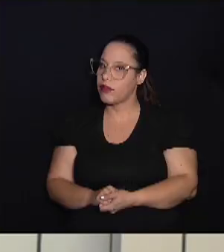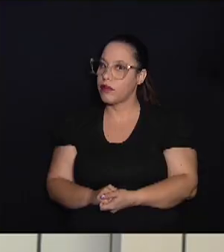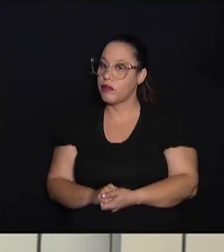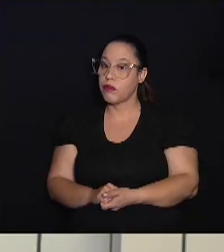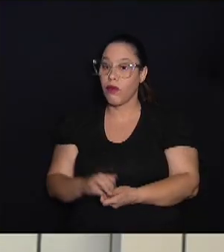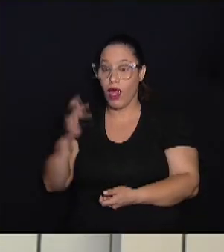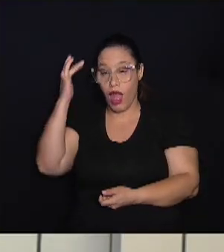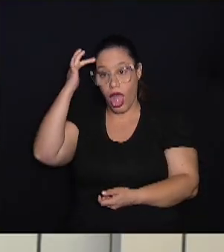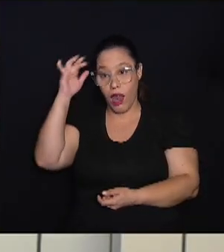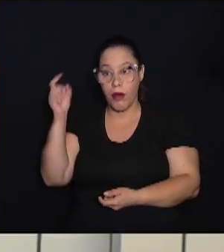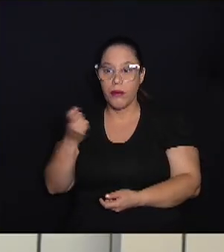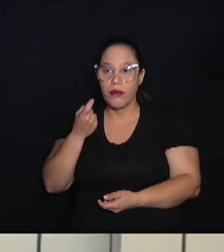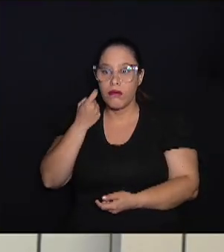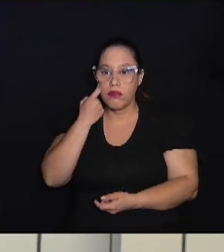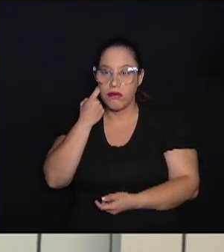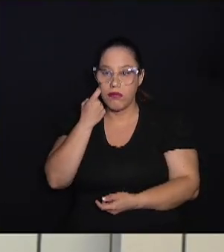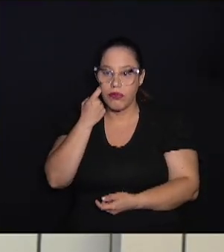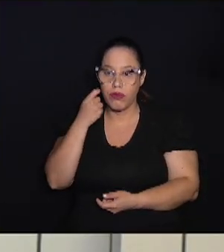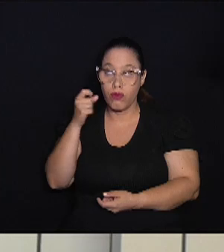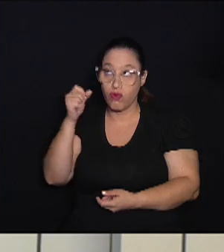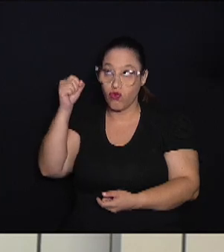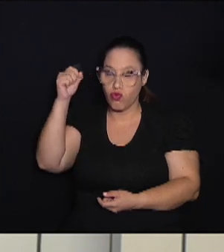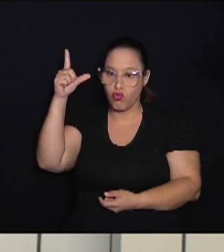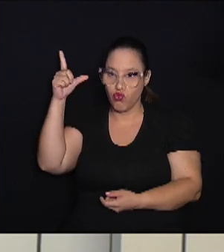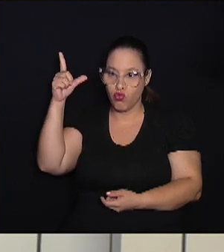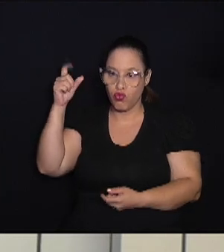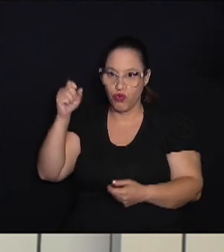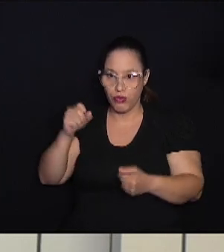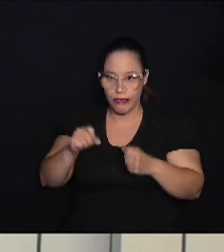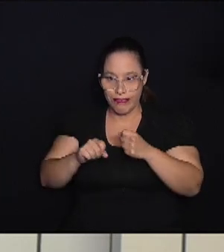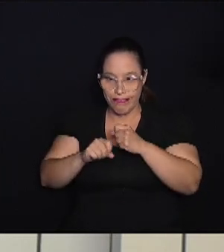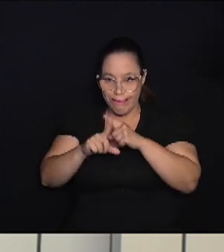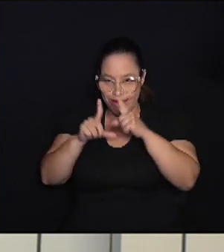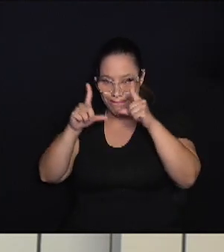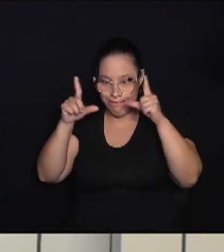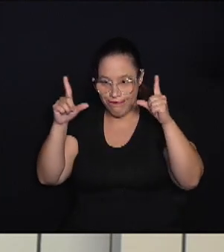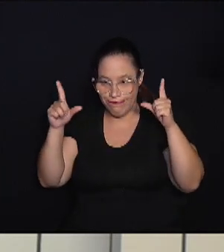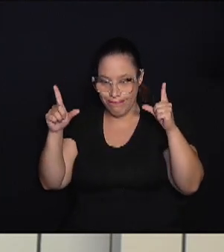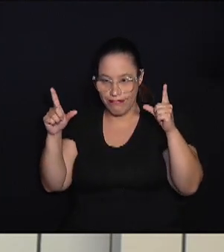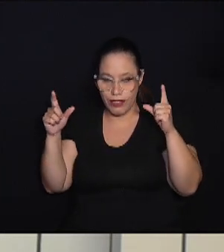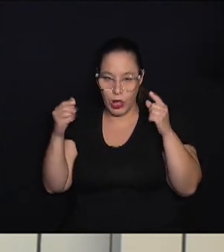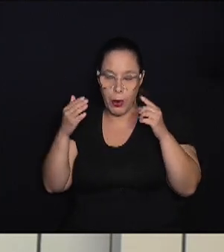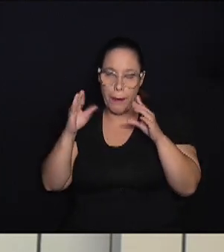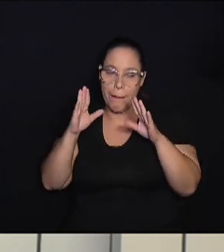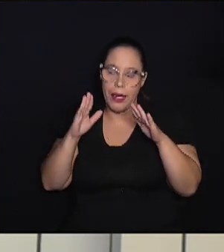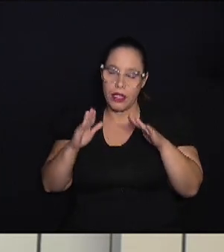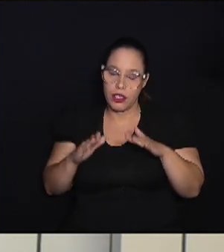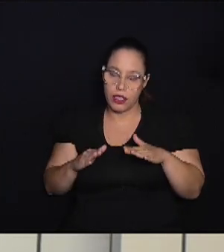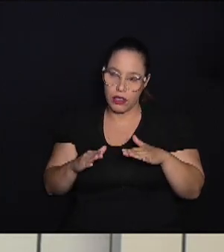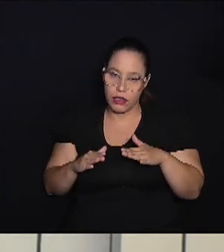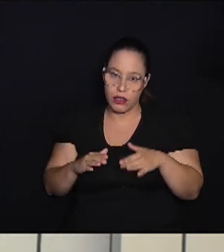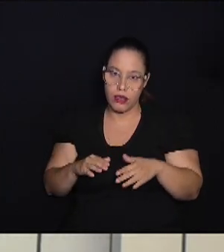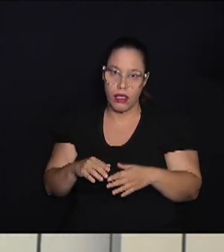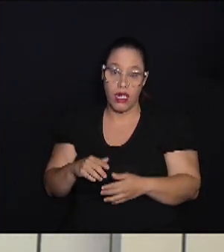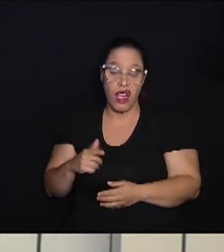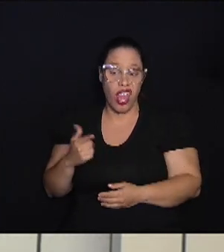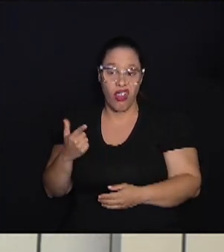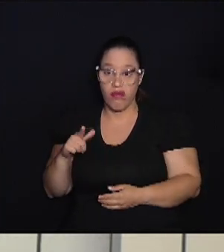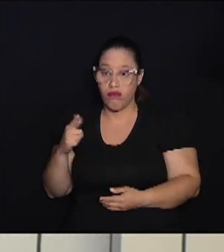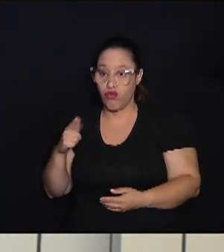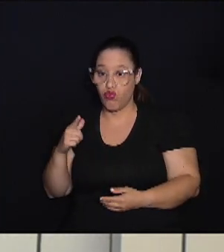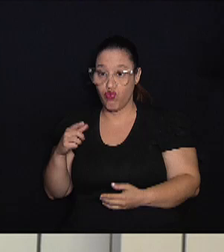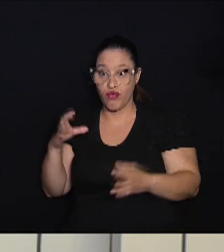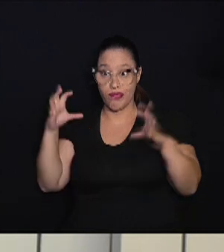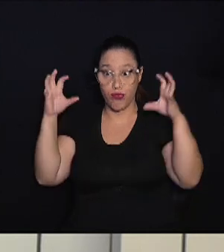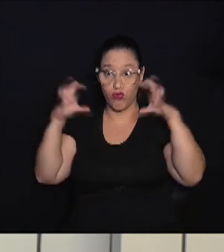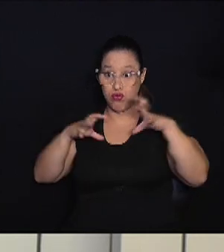Amanhã, sexta-feira, o sol aparece durante todo o dia, baixa a nebulosidade e não tem previsão de chuva aqui para a